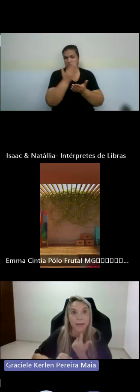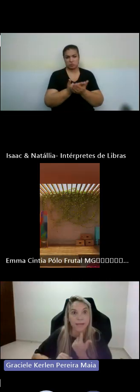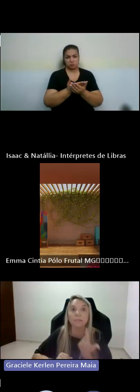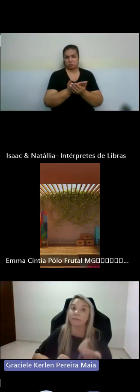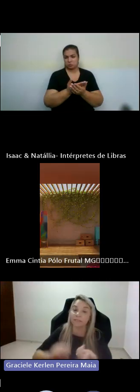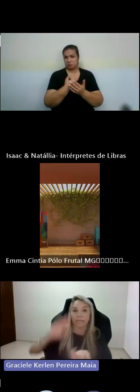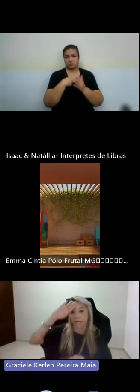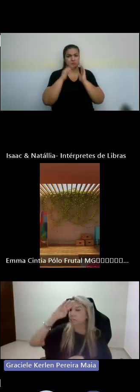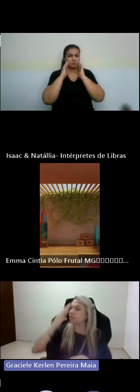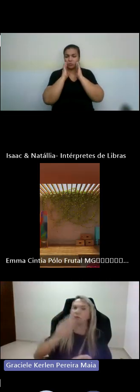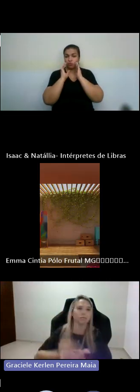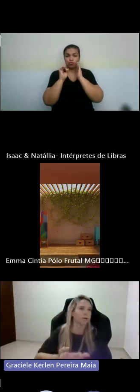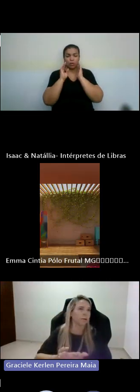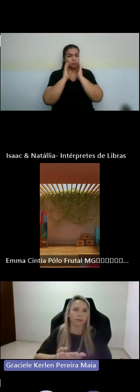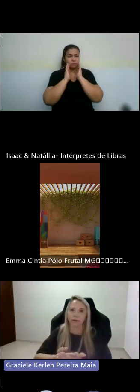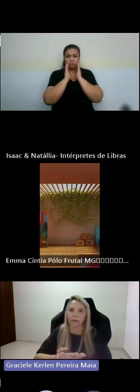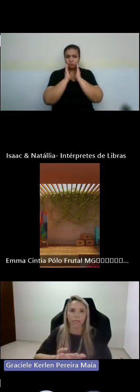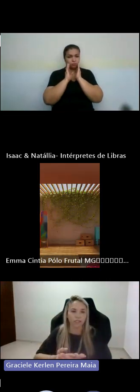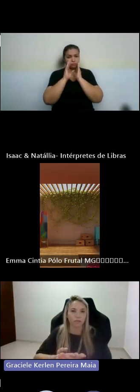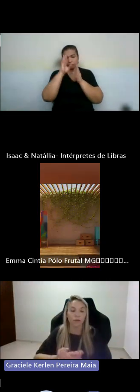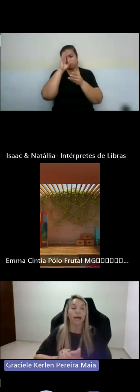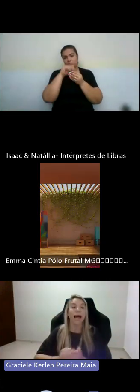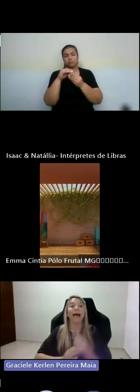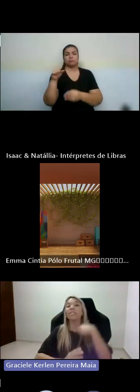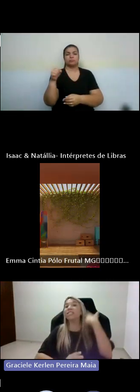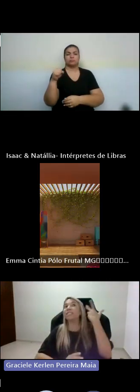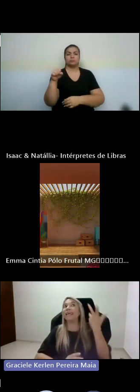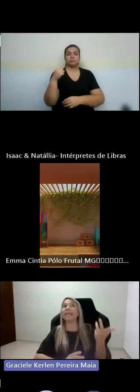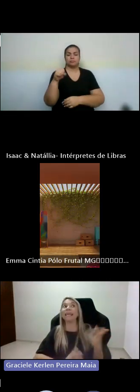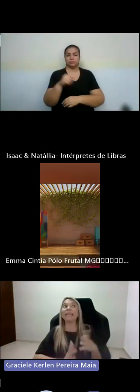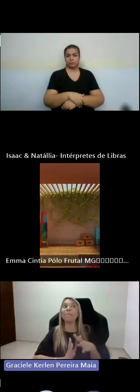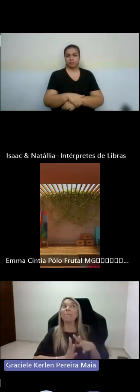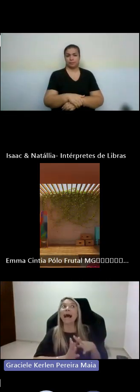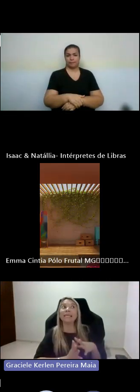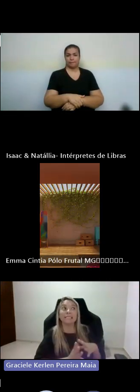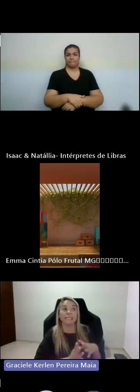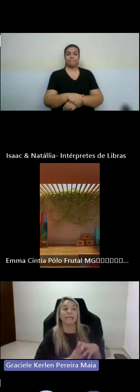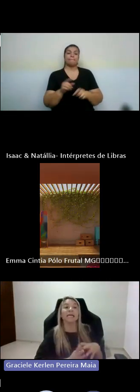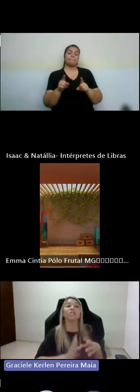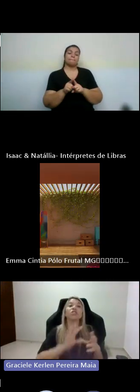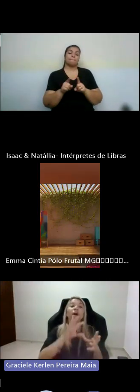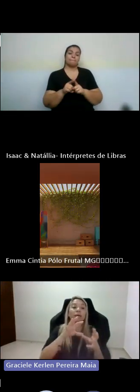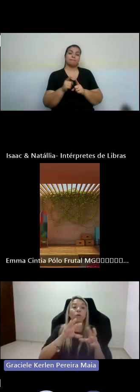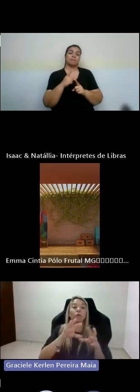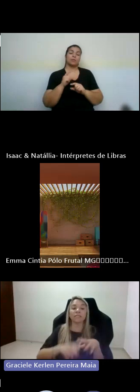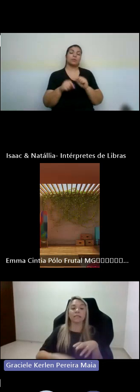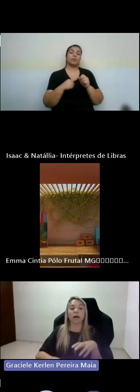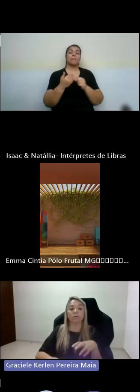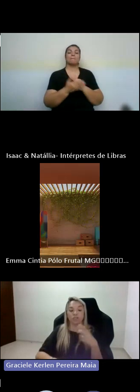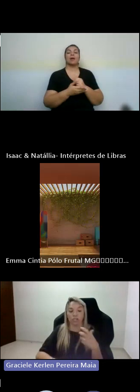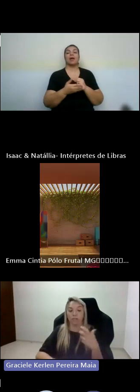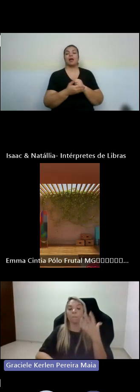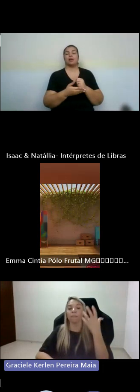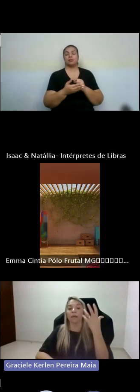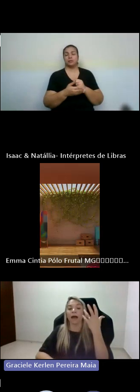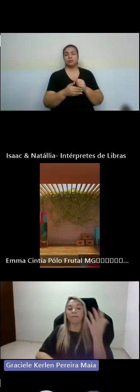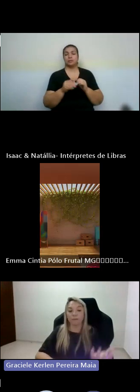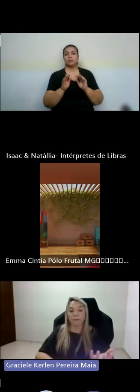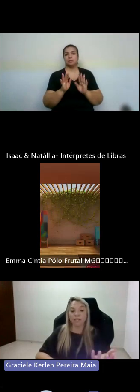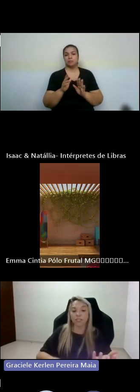a cabeça para fazer negativo. Não acredito. A gente tem aquele que é base, só que o sinal